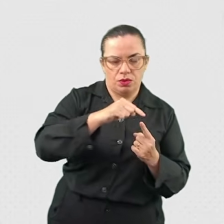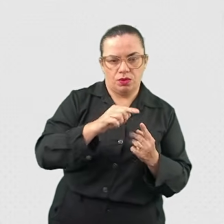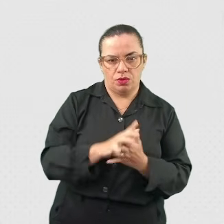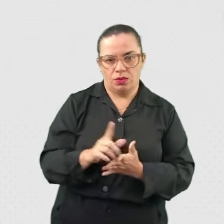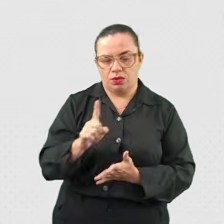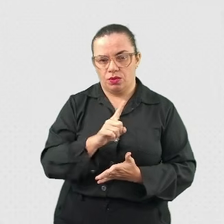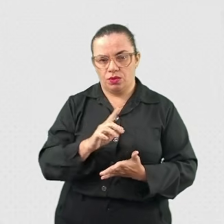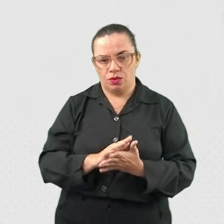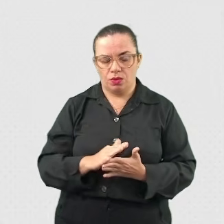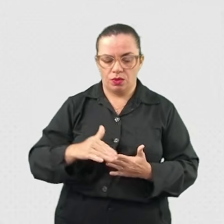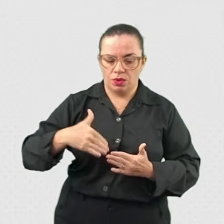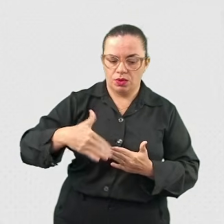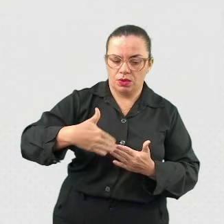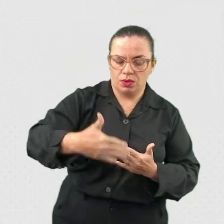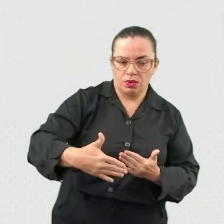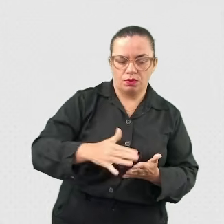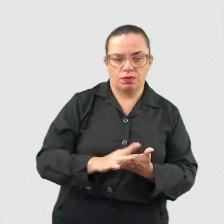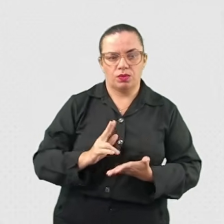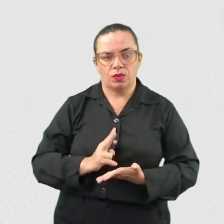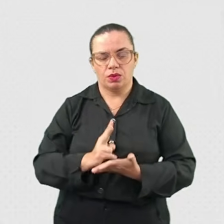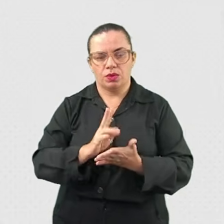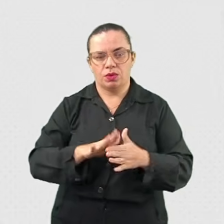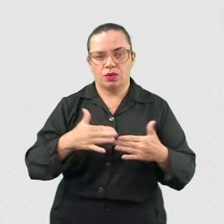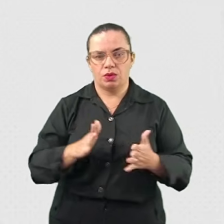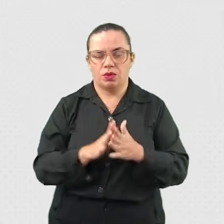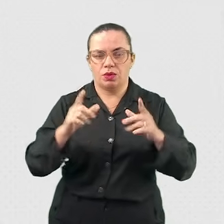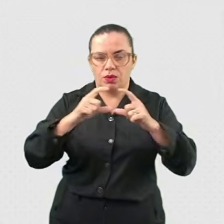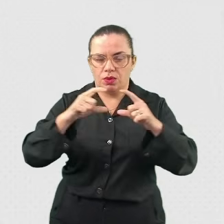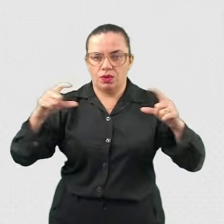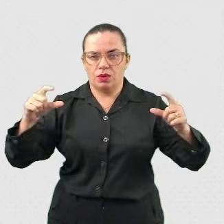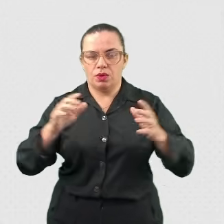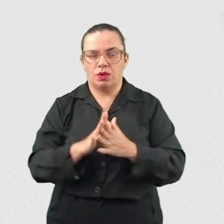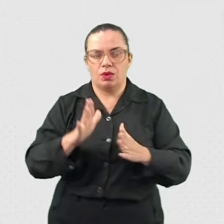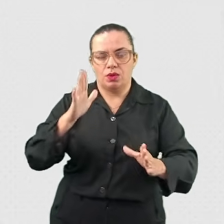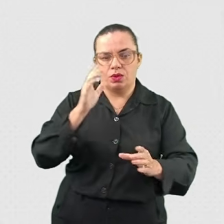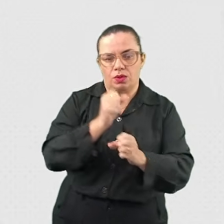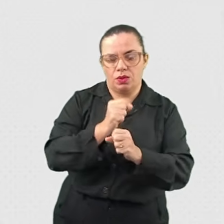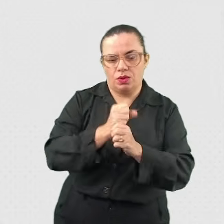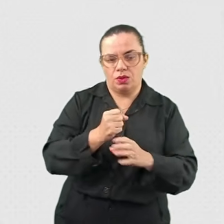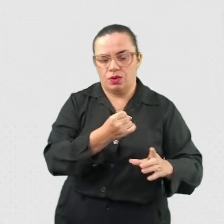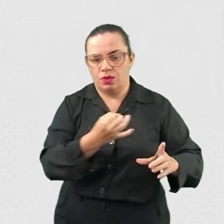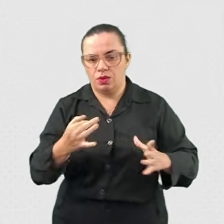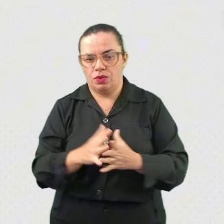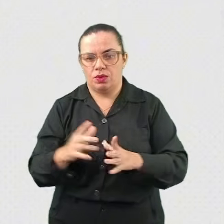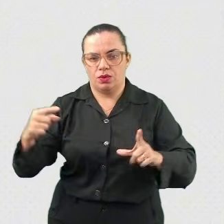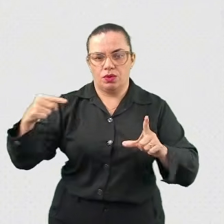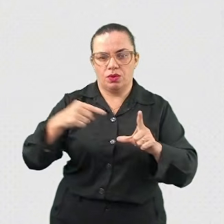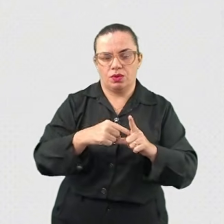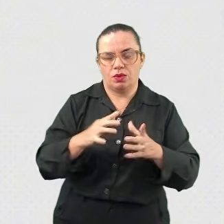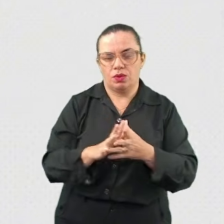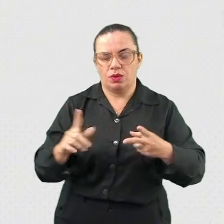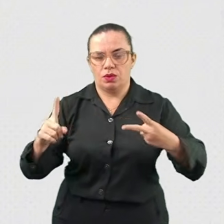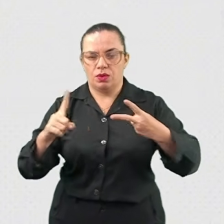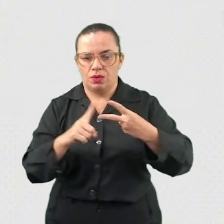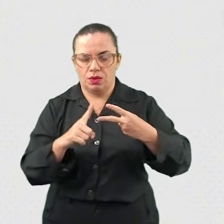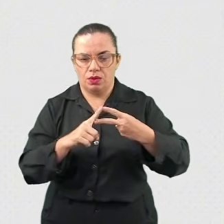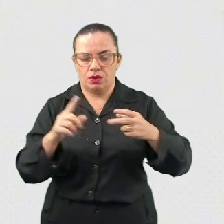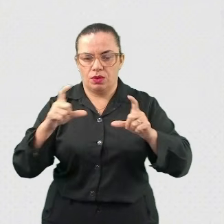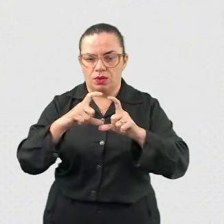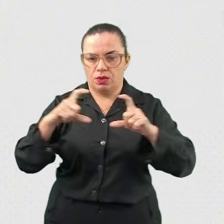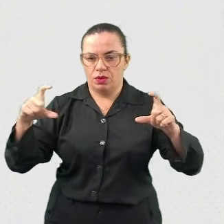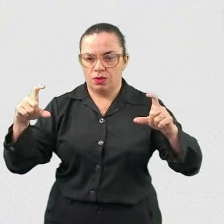são consecutivos. Tá? E aí você tem uma fórmula para calcular o número de diagonais de um polígono. Tá? A fórmula é